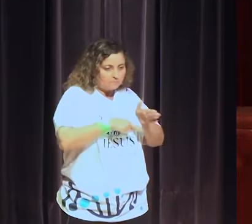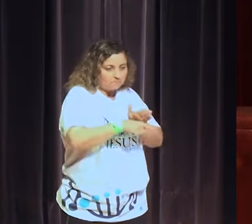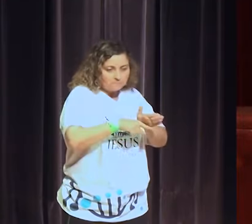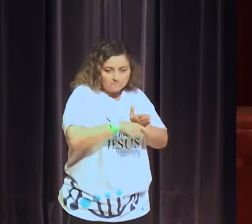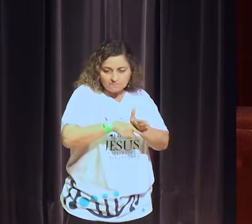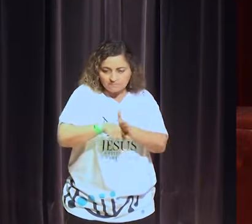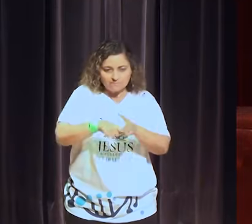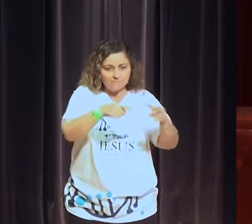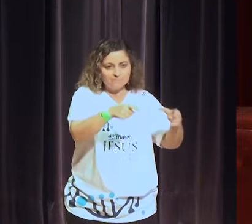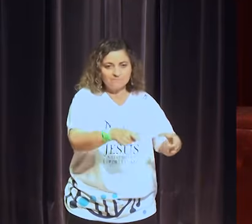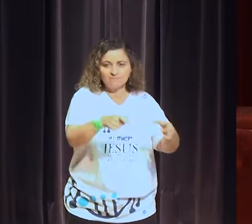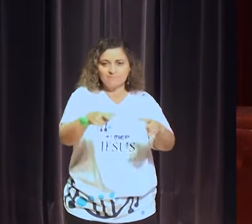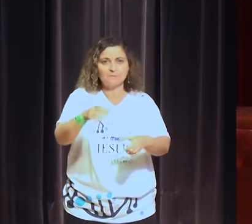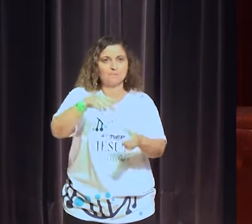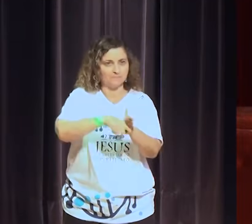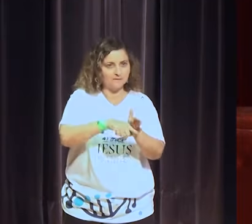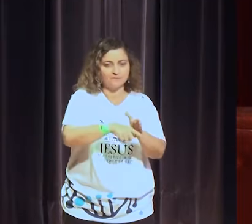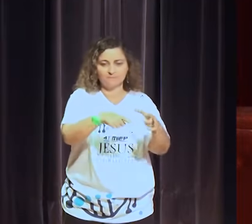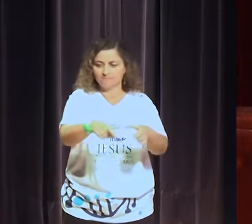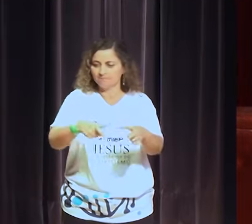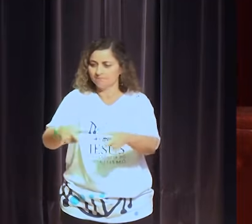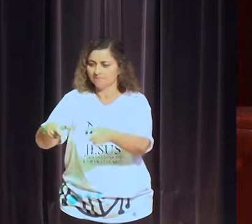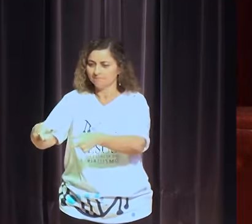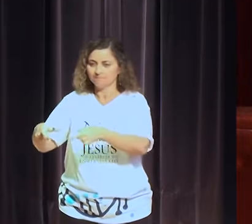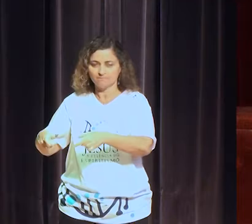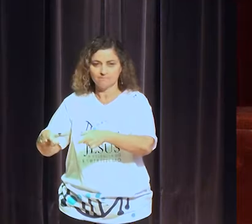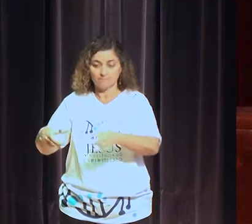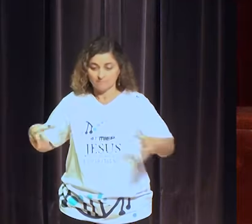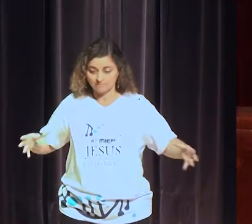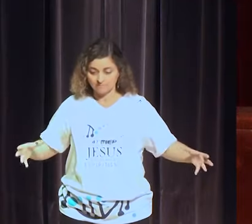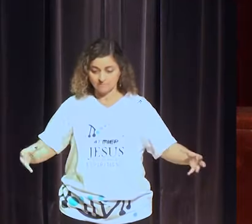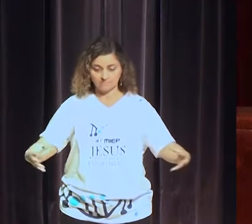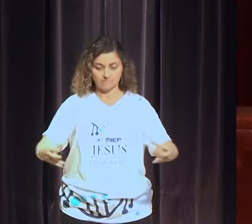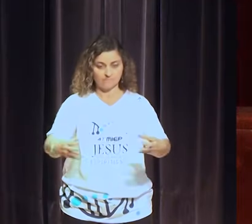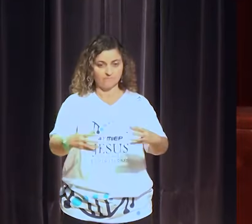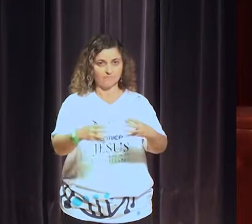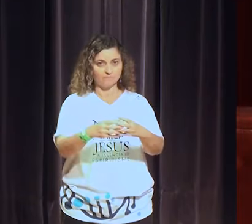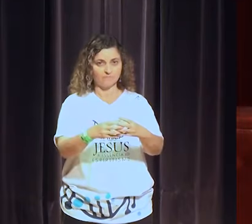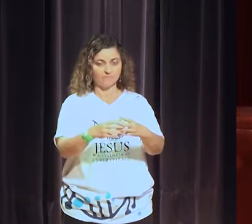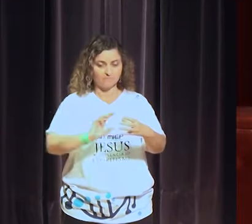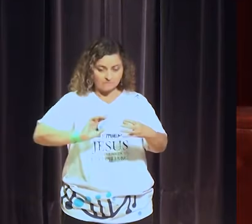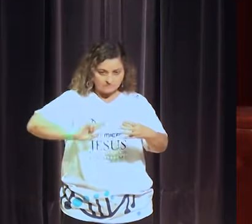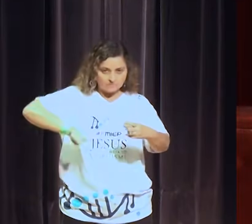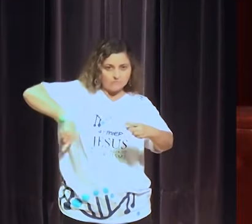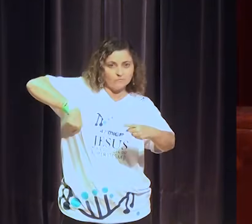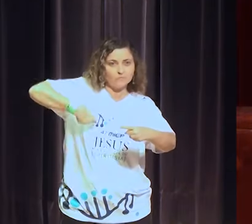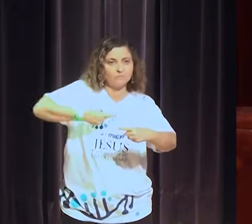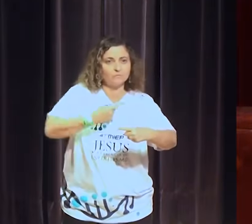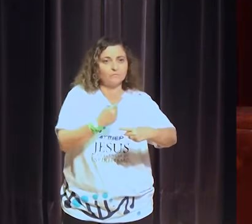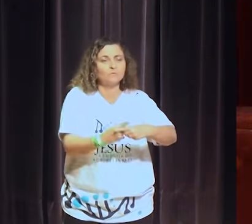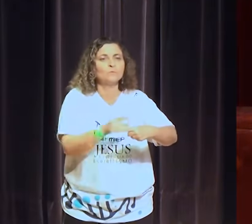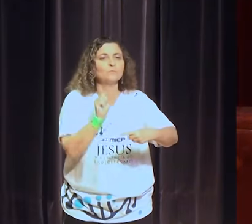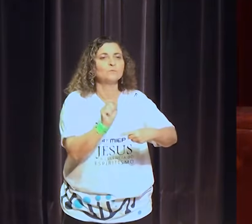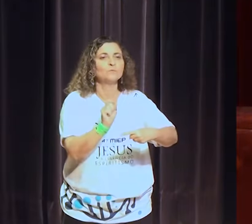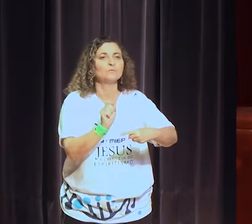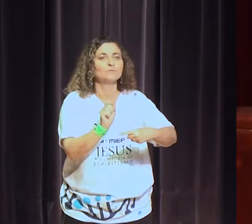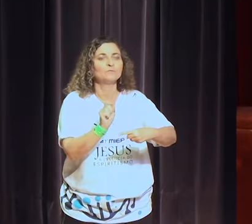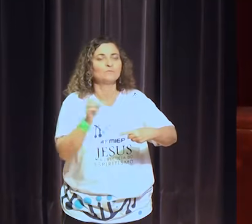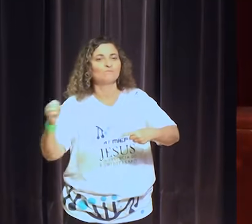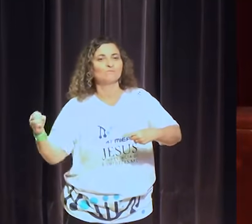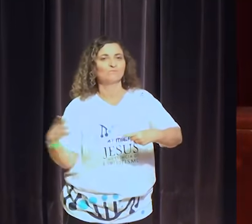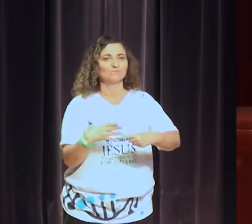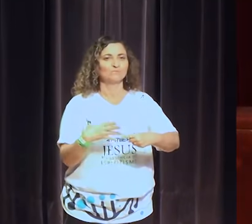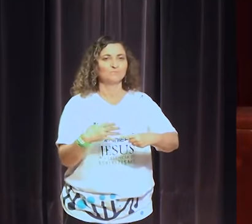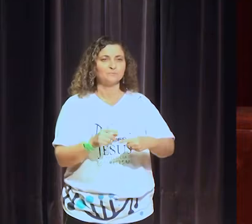vários ramos de pesquisa, juntou e aí agregou um outro elemento.